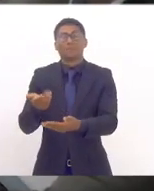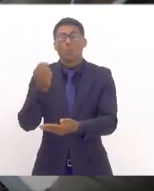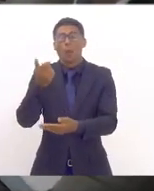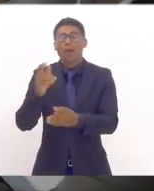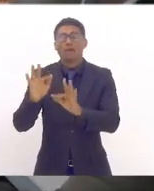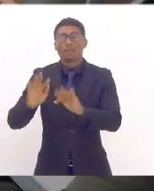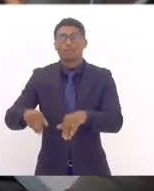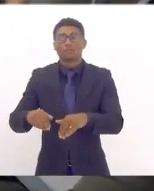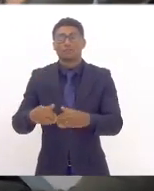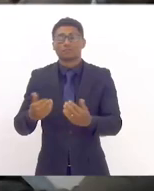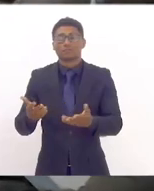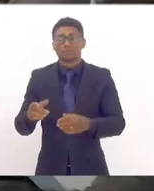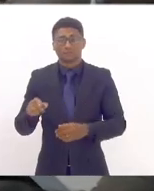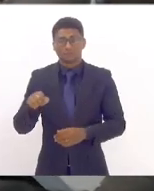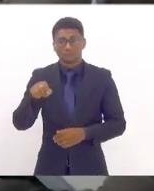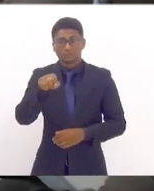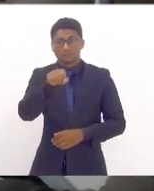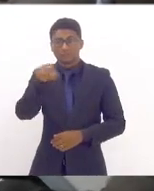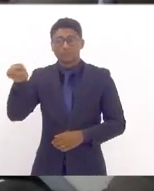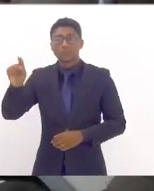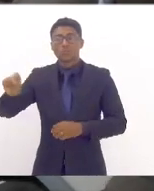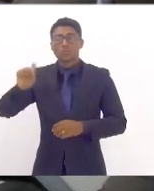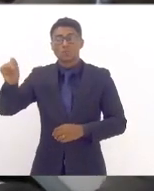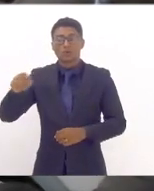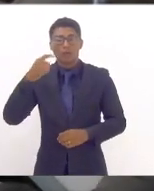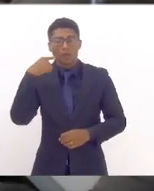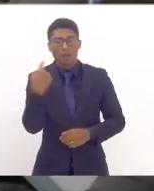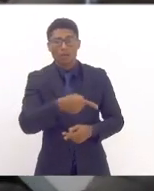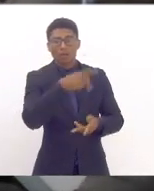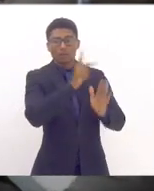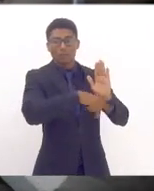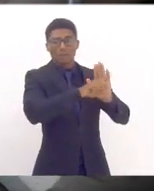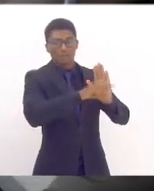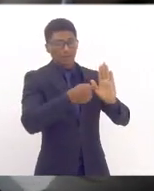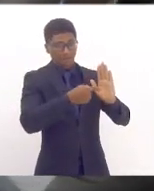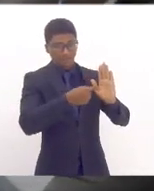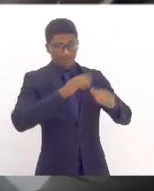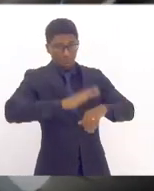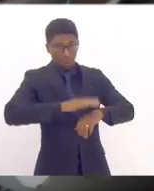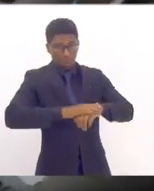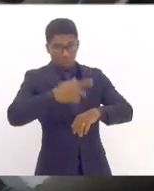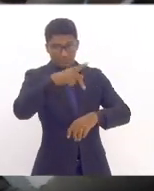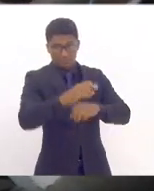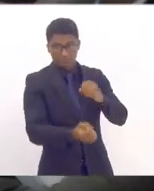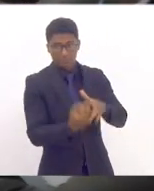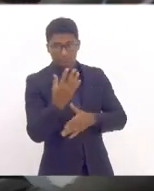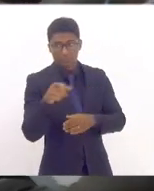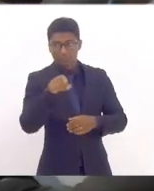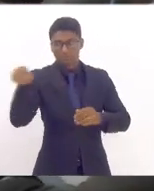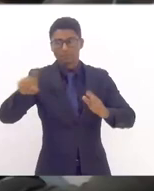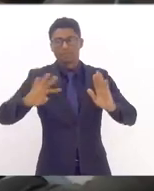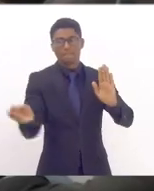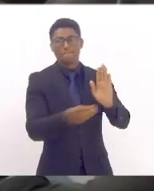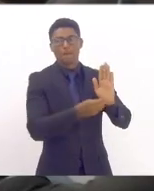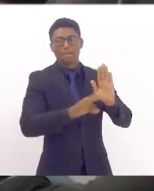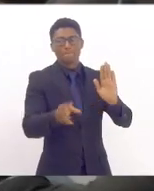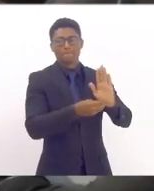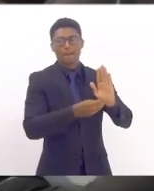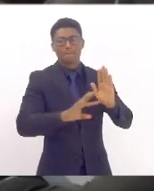segundo tempo boa tomar o carona no seu projeto de lei e prorrogaram prorrogaram